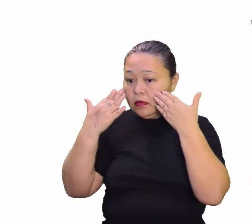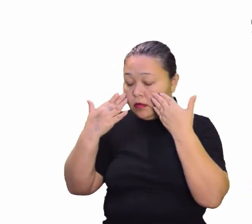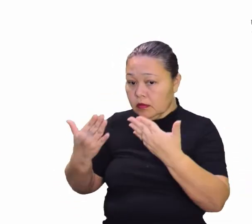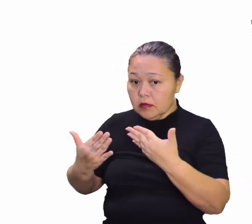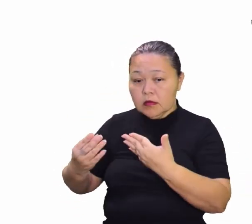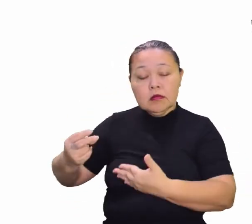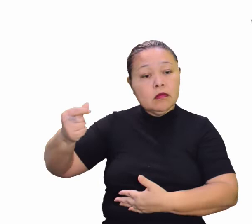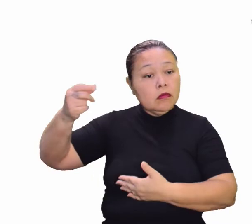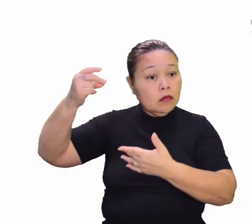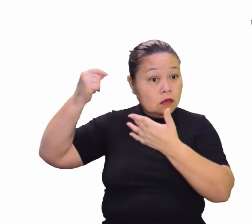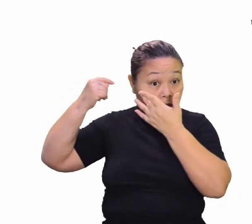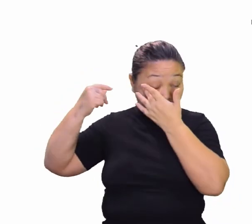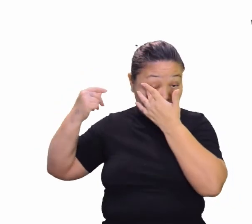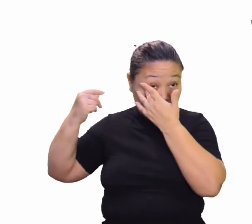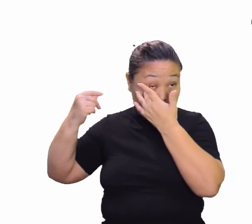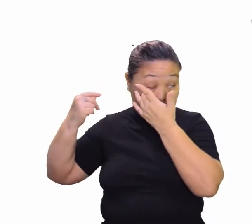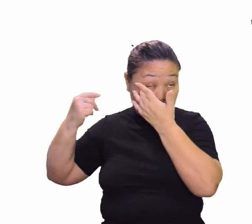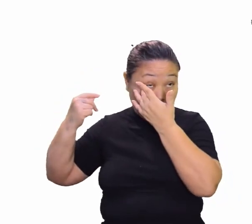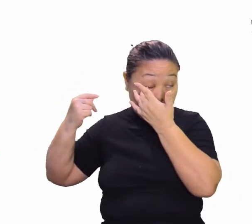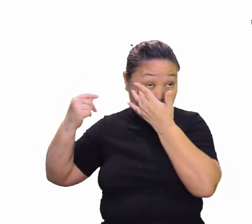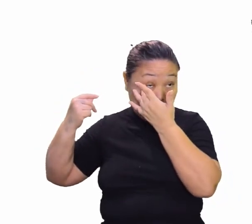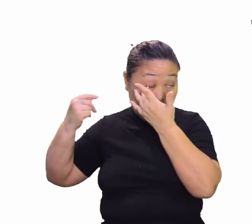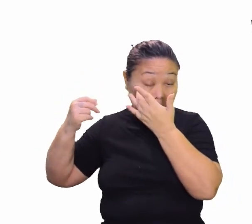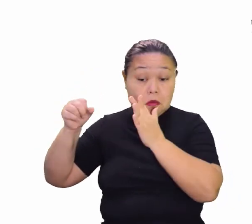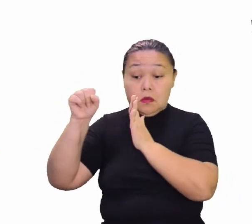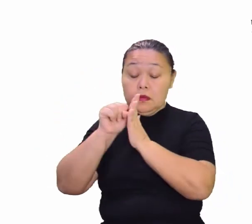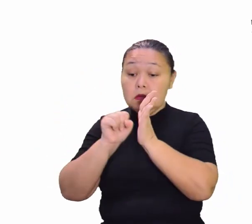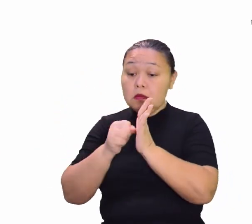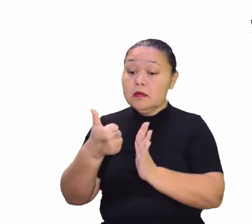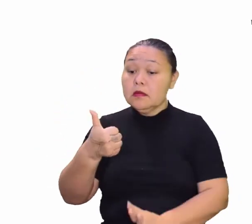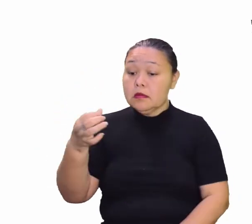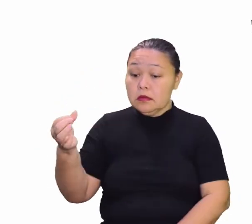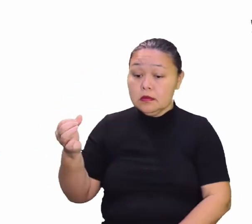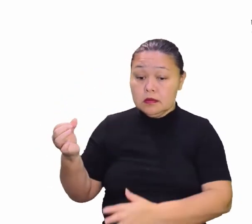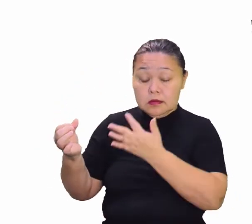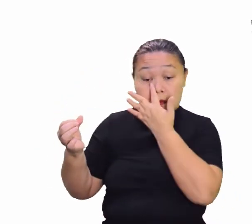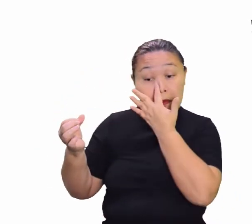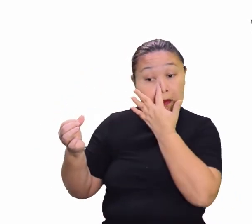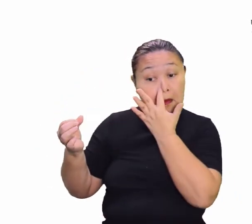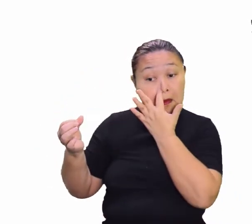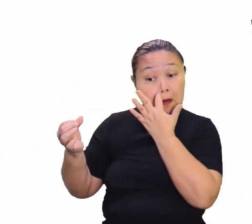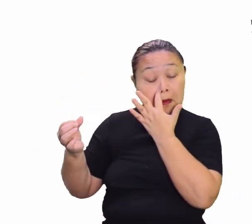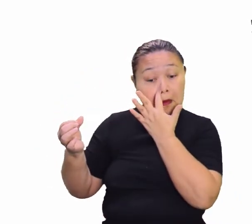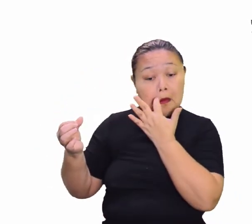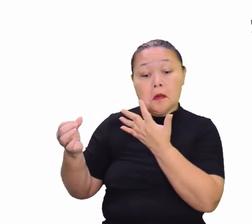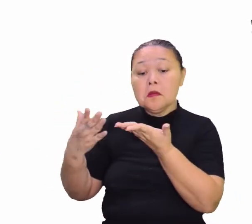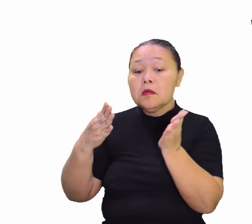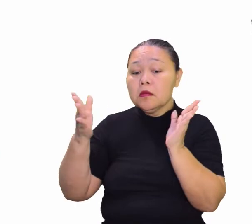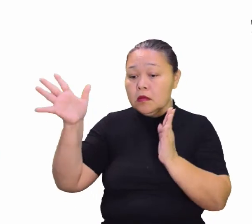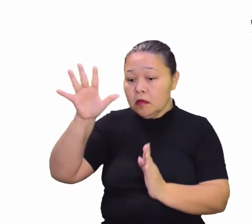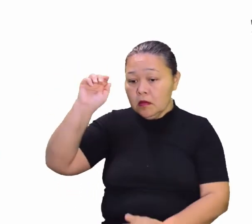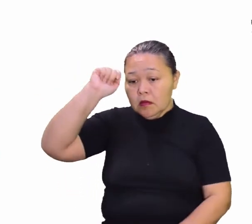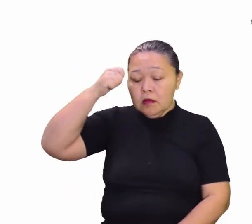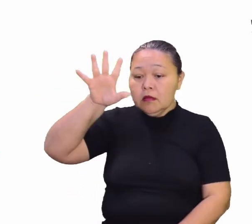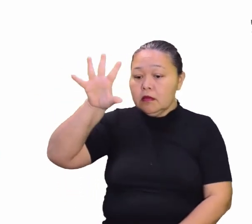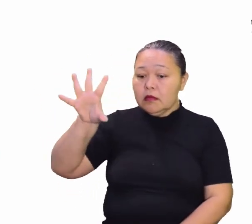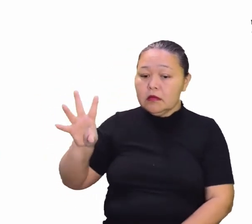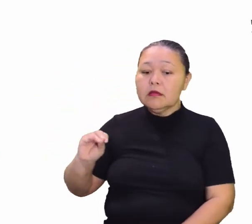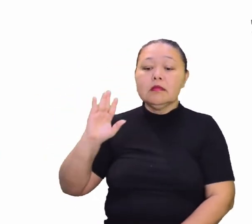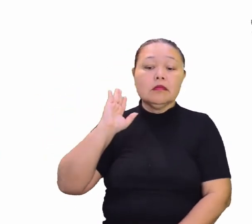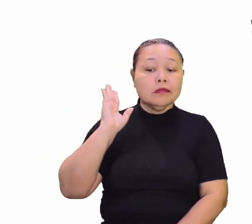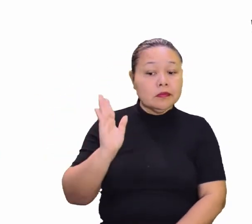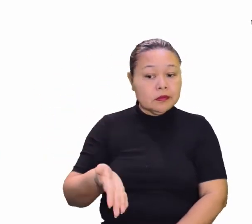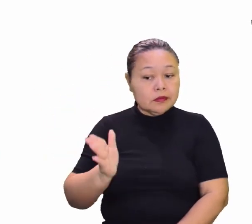muito tempo, desde o século XVI, essa área do continente africano já